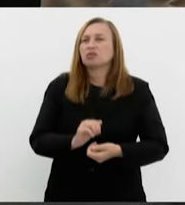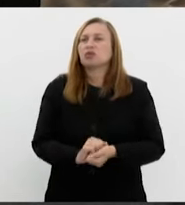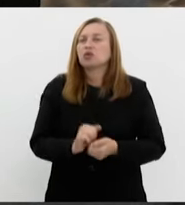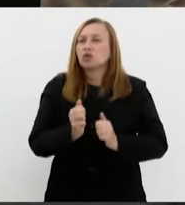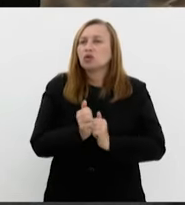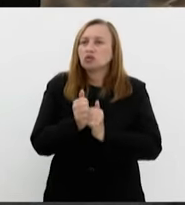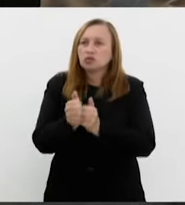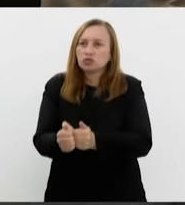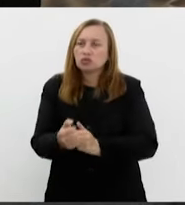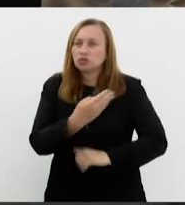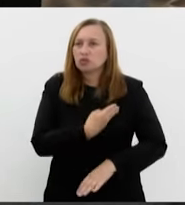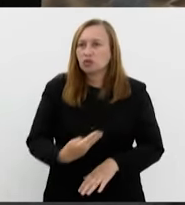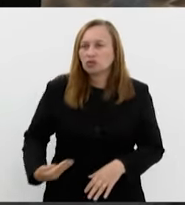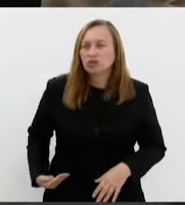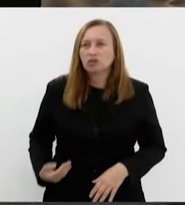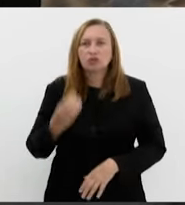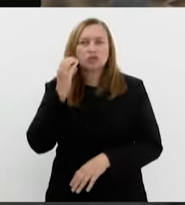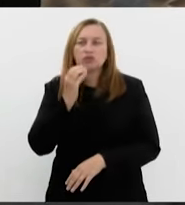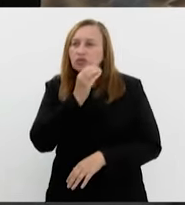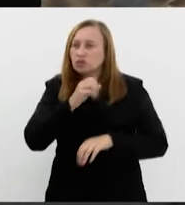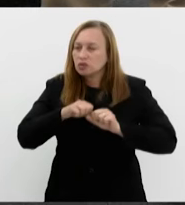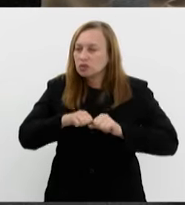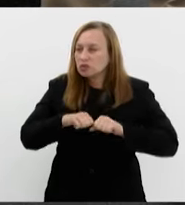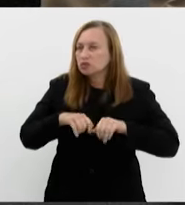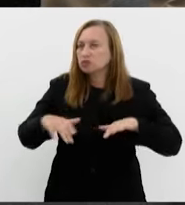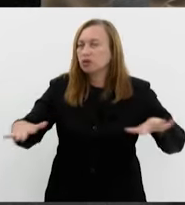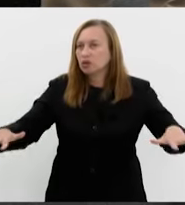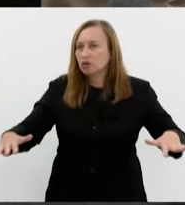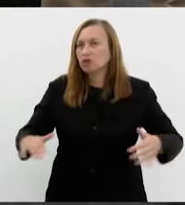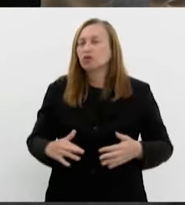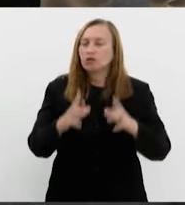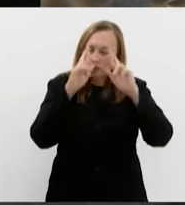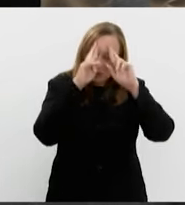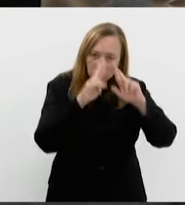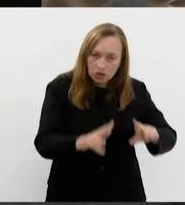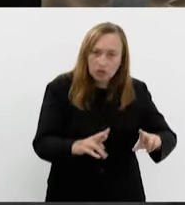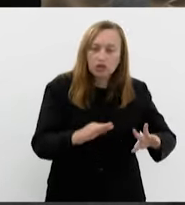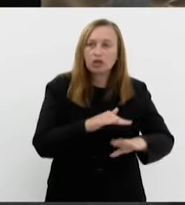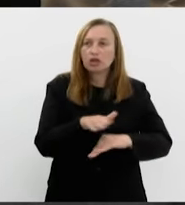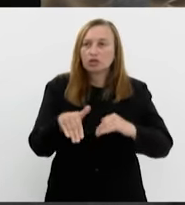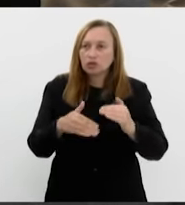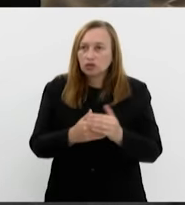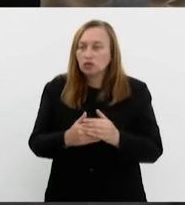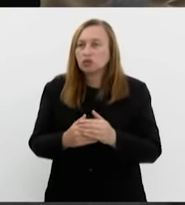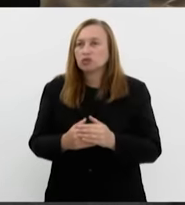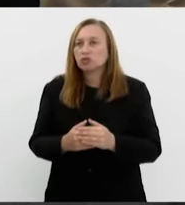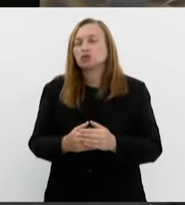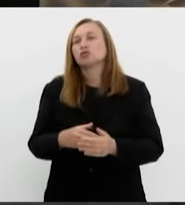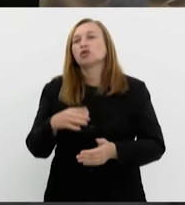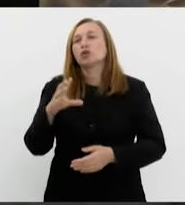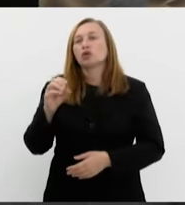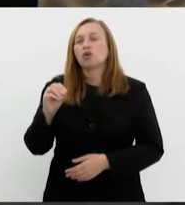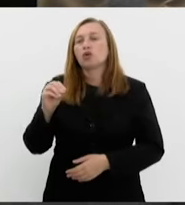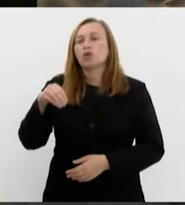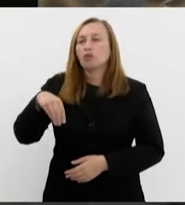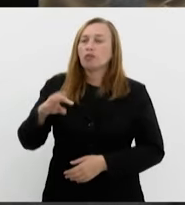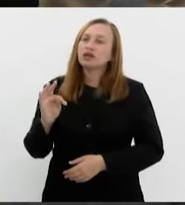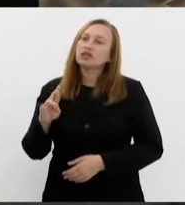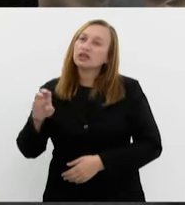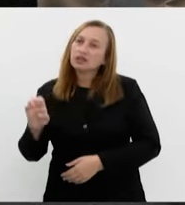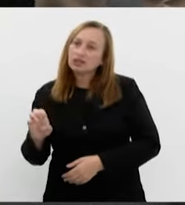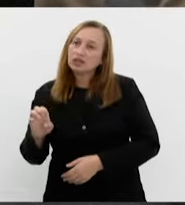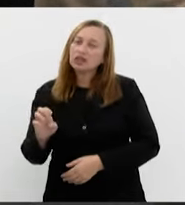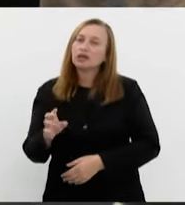conduzido pelo governador Cláudio Castro, que expandiu o programa. Meu respeito a todos os agentes, os comandantes, aos oficiais,